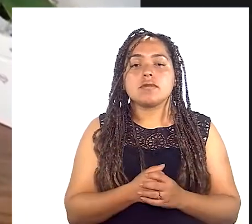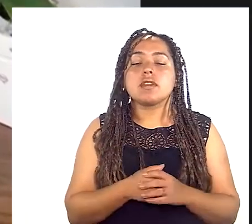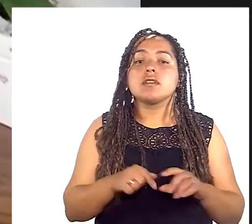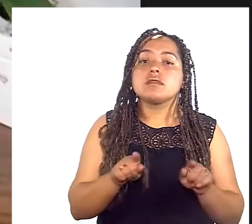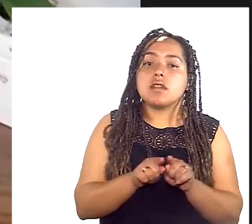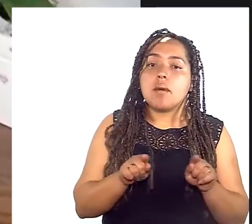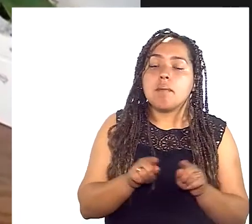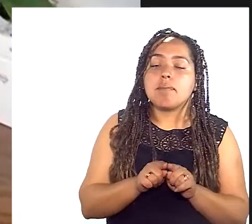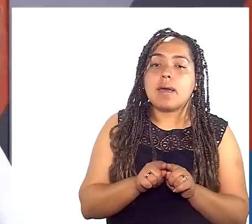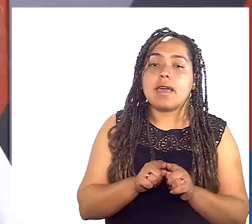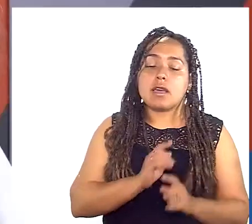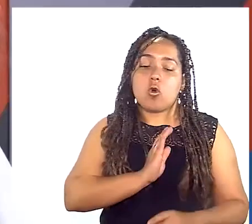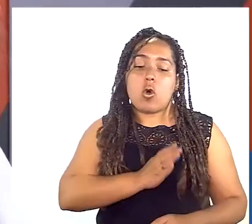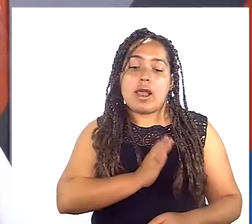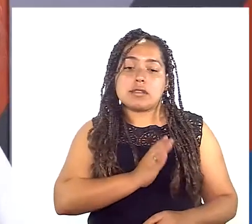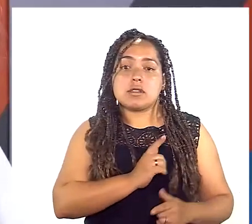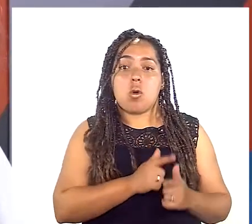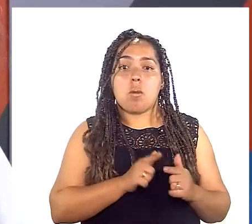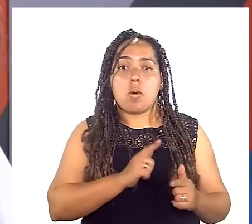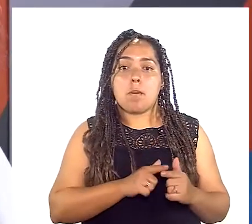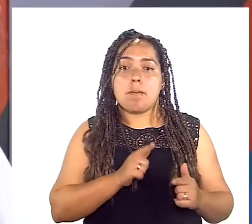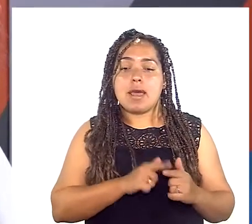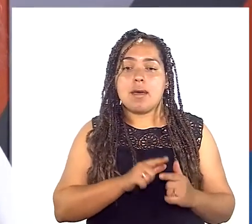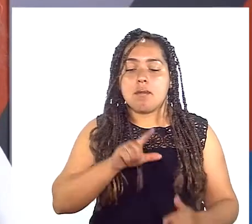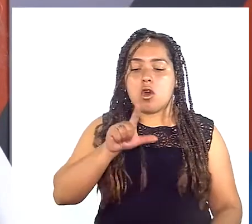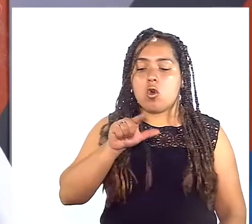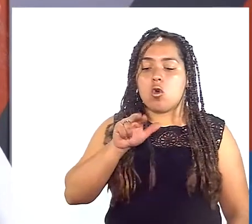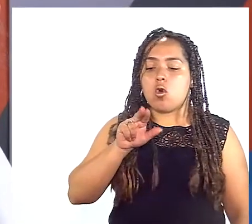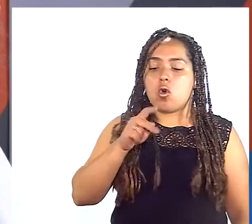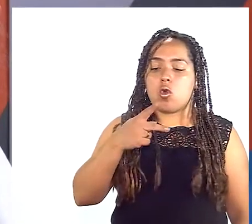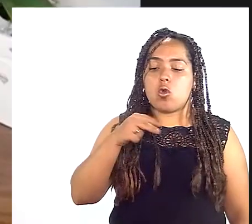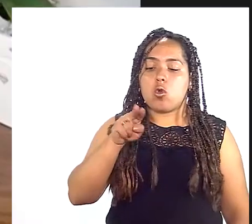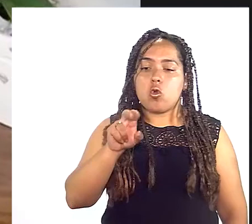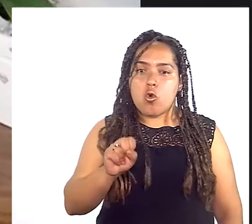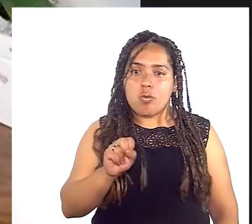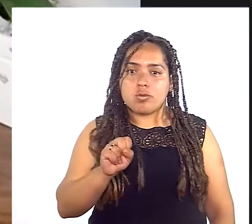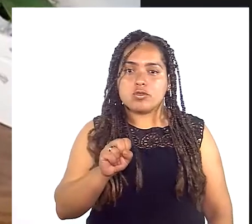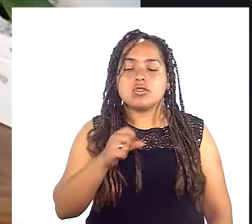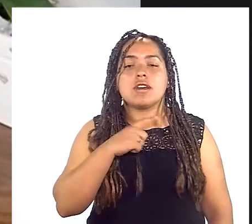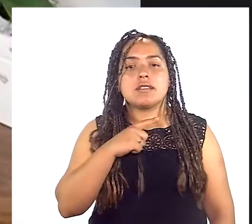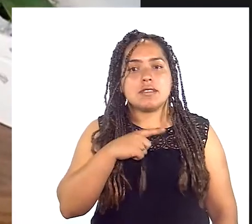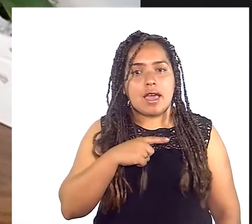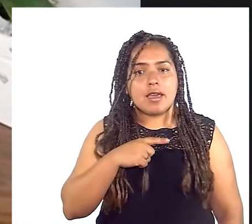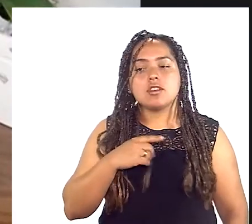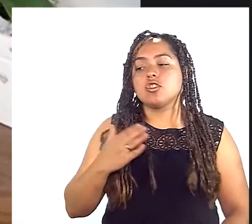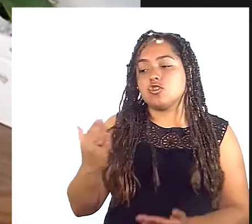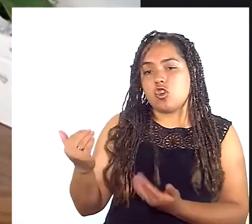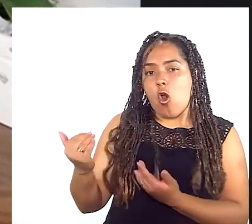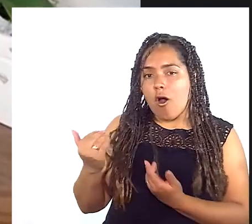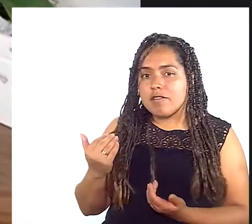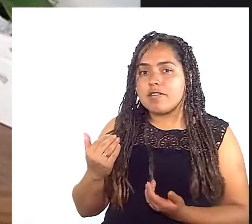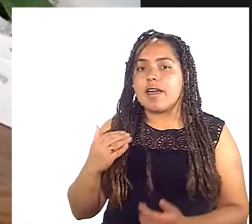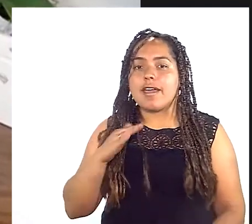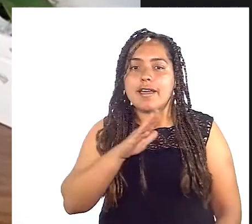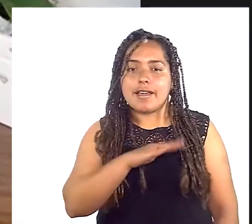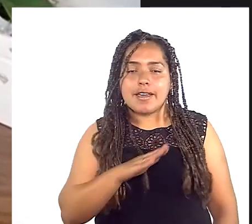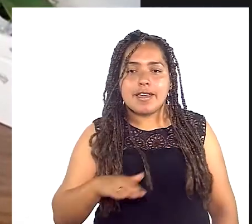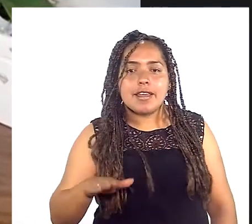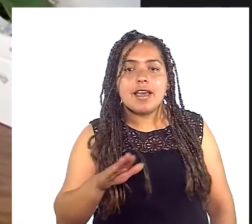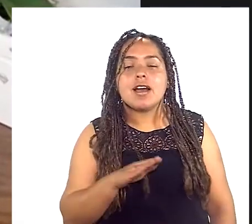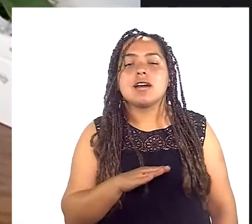ter acometimento articular, acometimento cardíaco no coração, o lúpus eritematoso